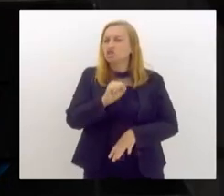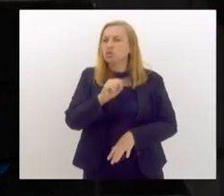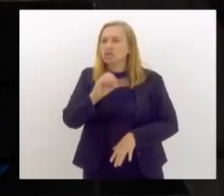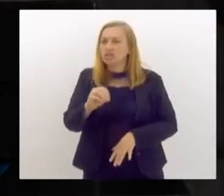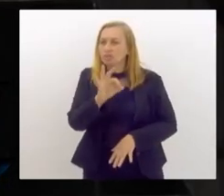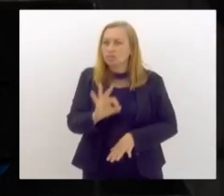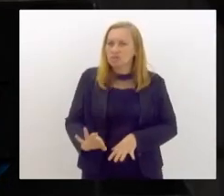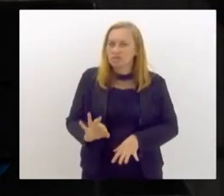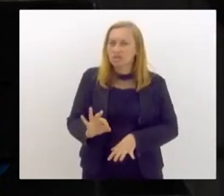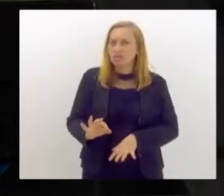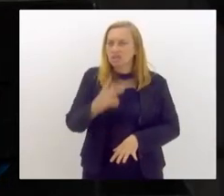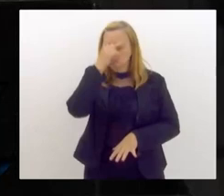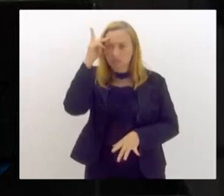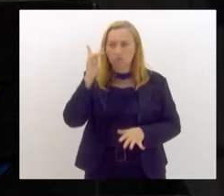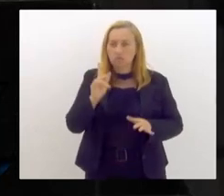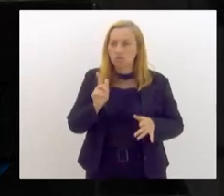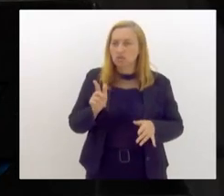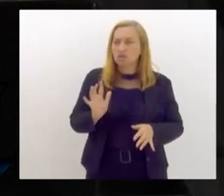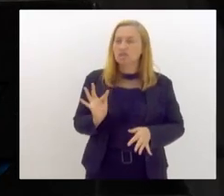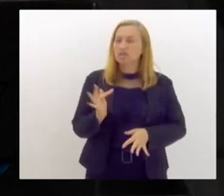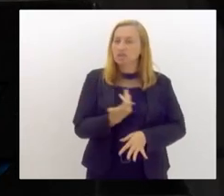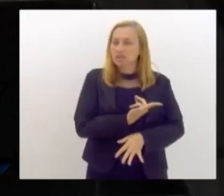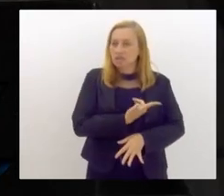80% das pessoas transexuais e travestis